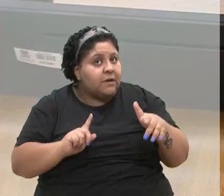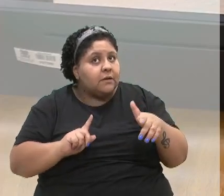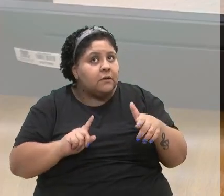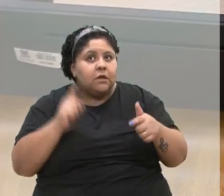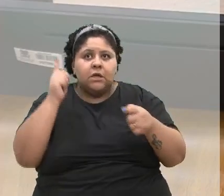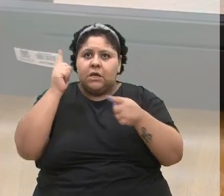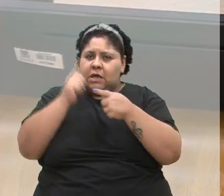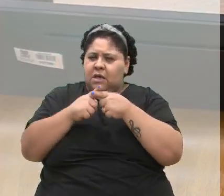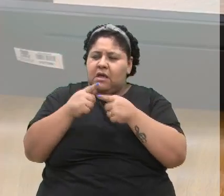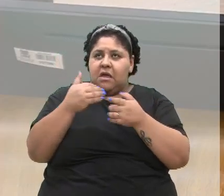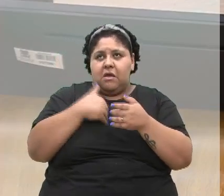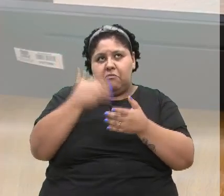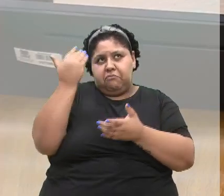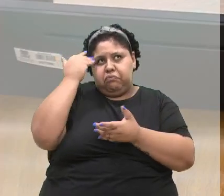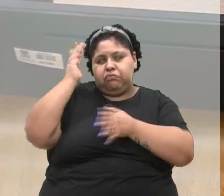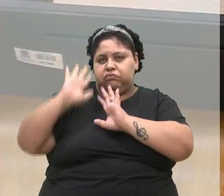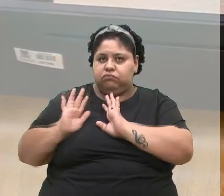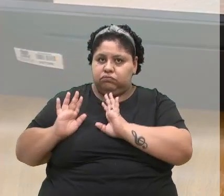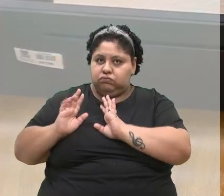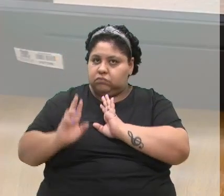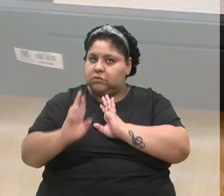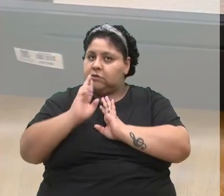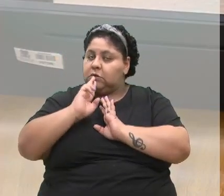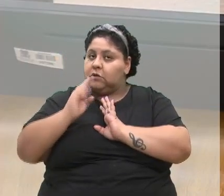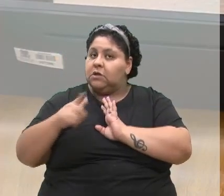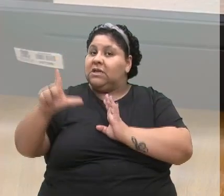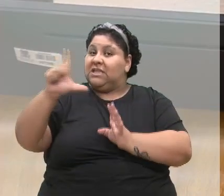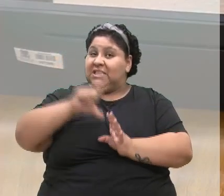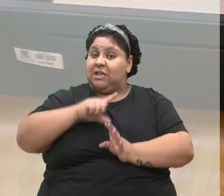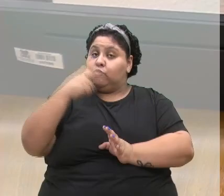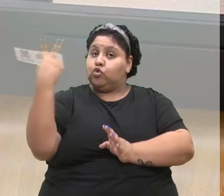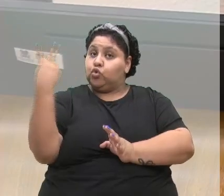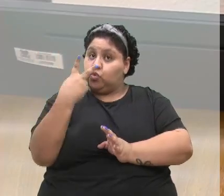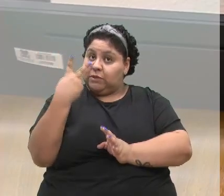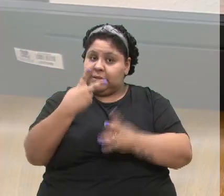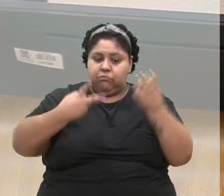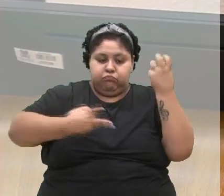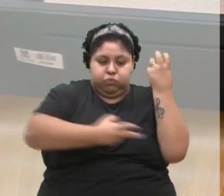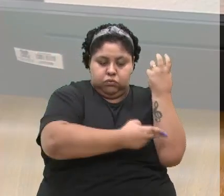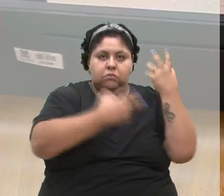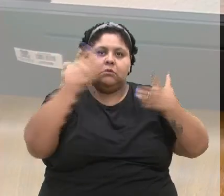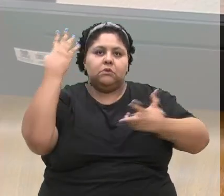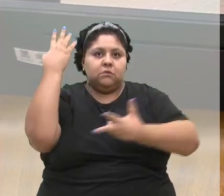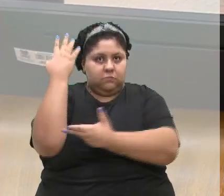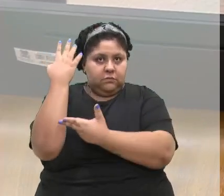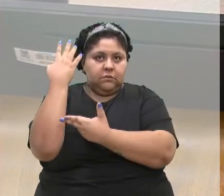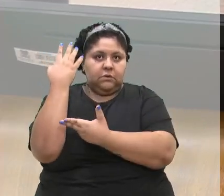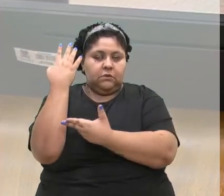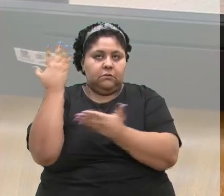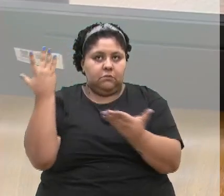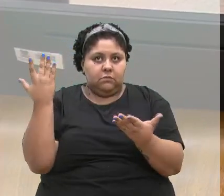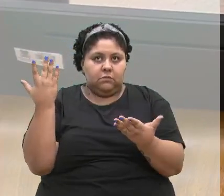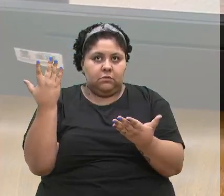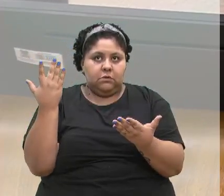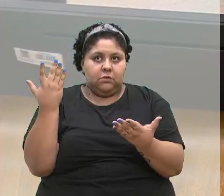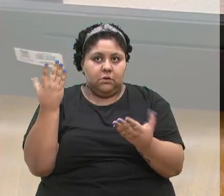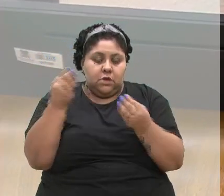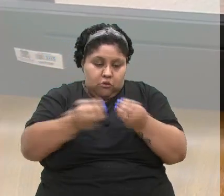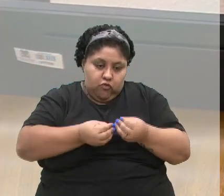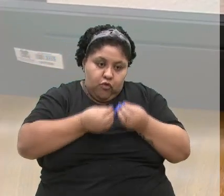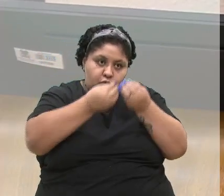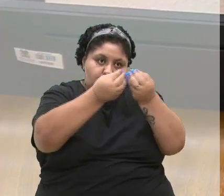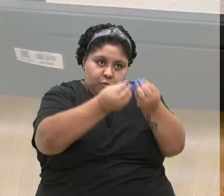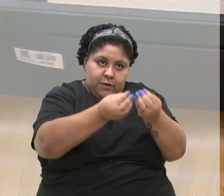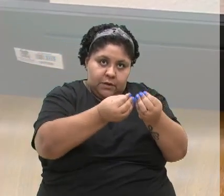que eu tinha de resposta é que nós tínhamos 2 roçadeiras antes e com o empréstimo, né, que a